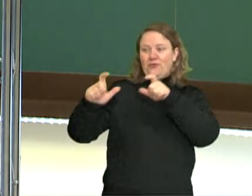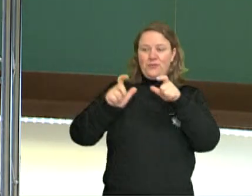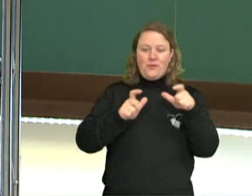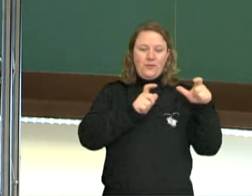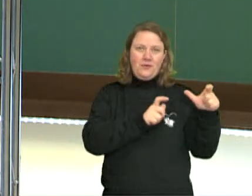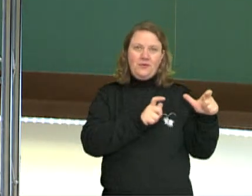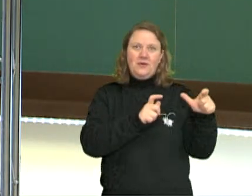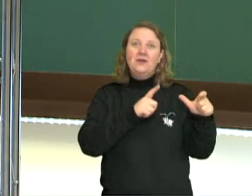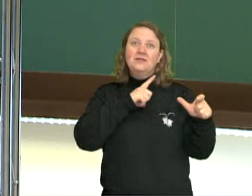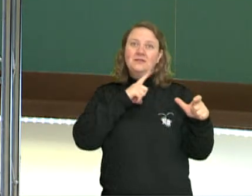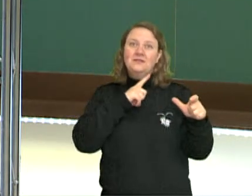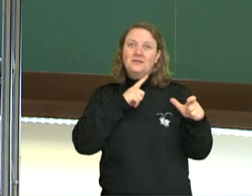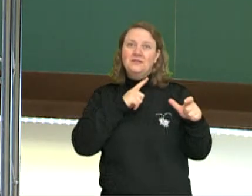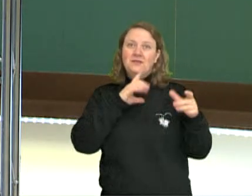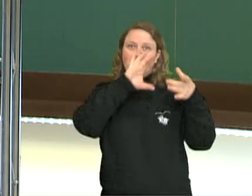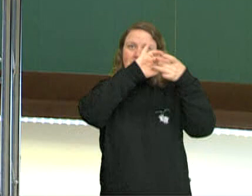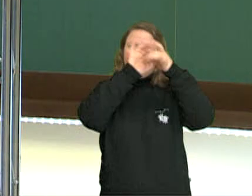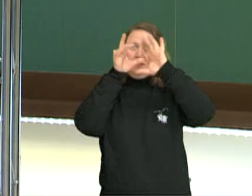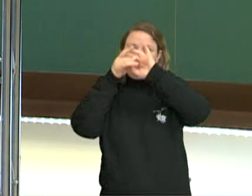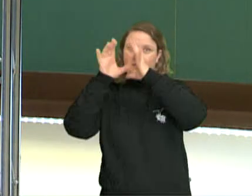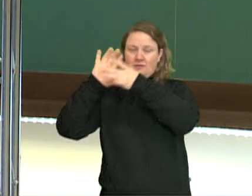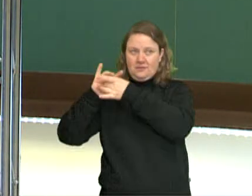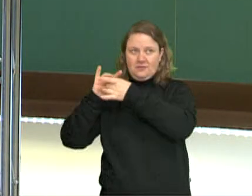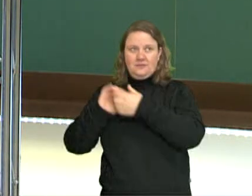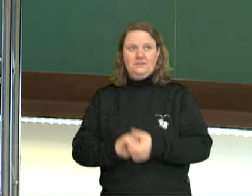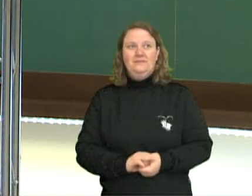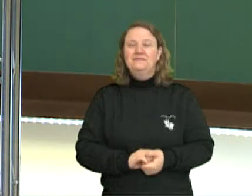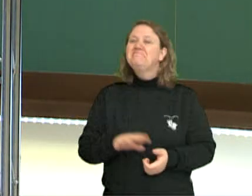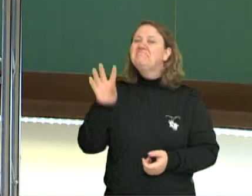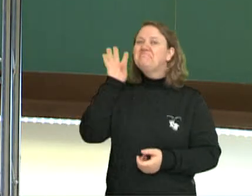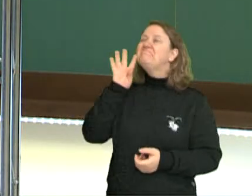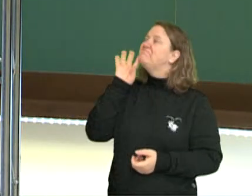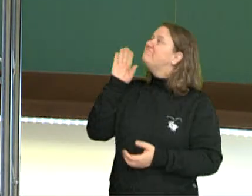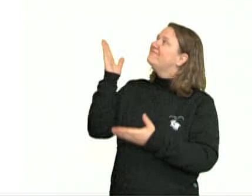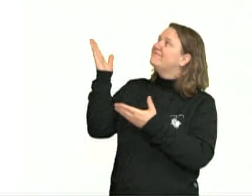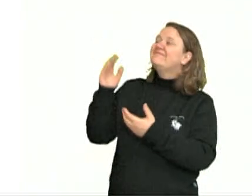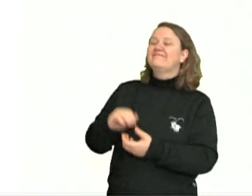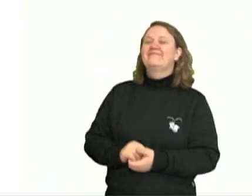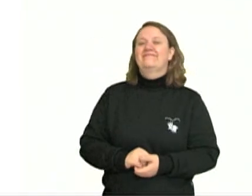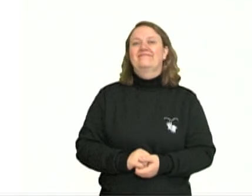nas lutas ali nas Olimpíadas. Tá? Olha que legal que é ali.